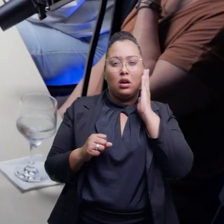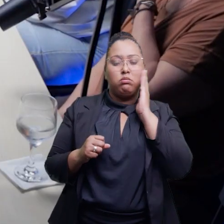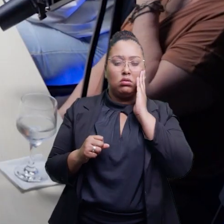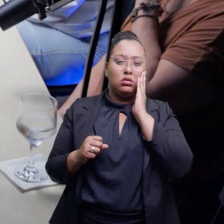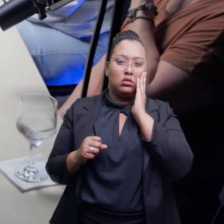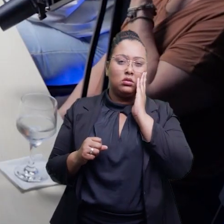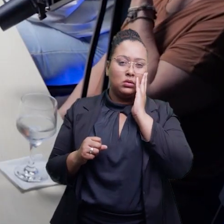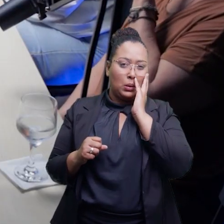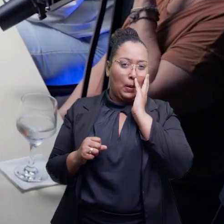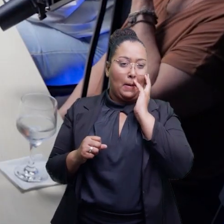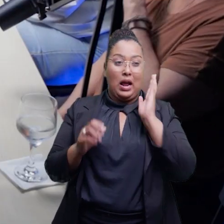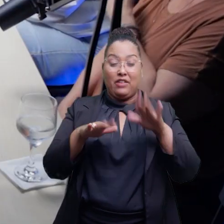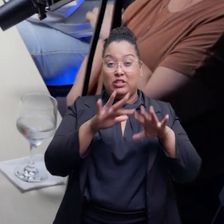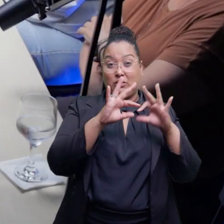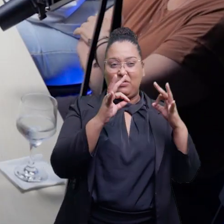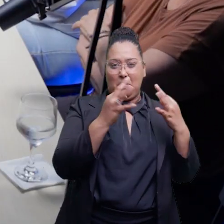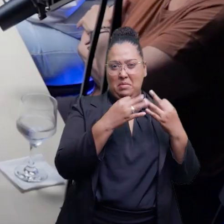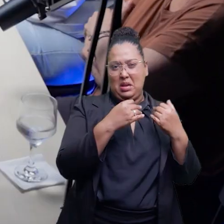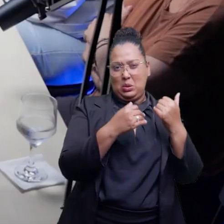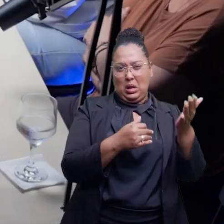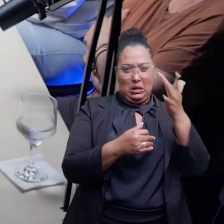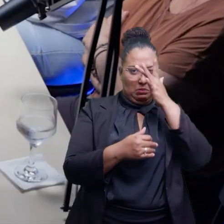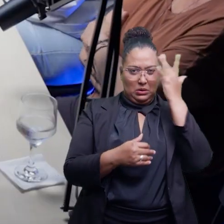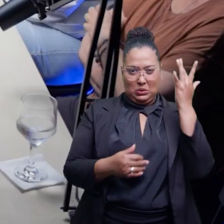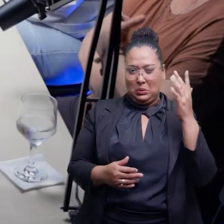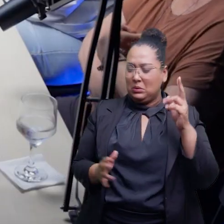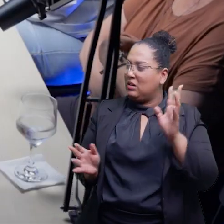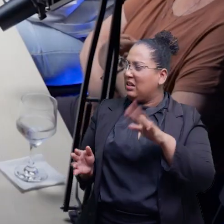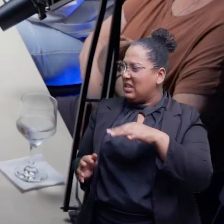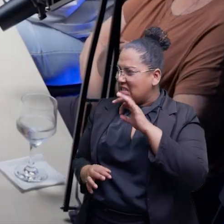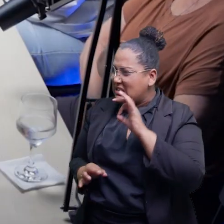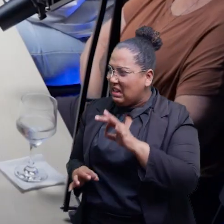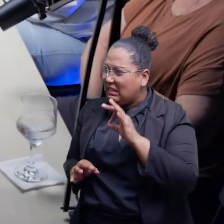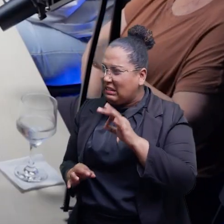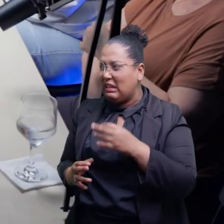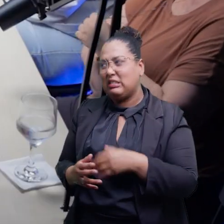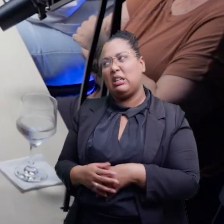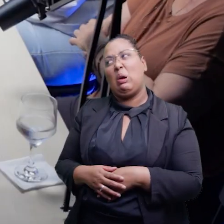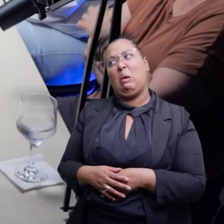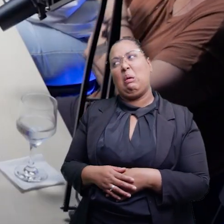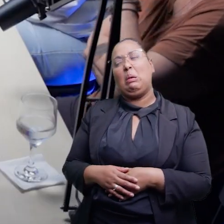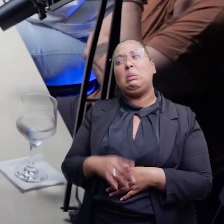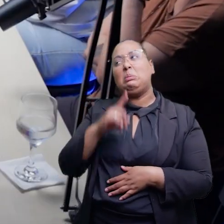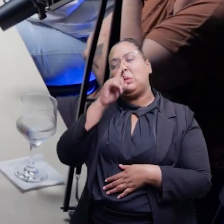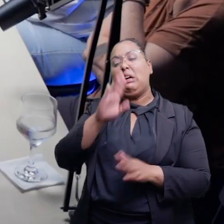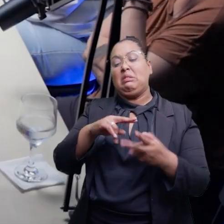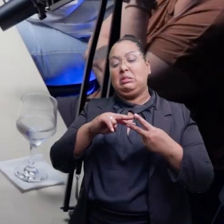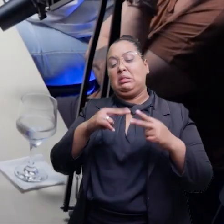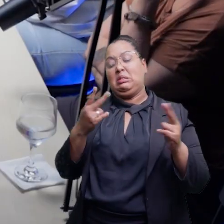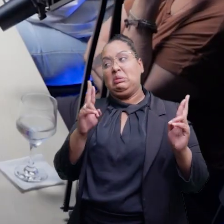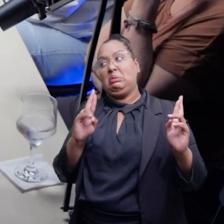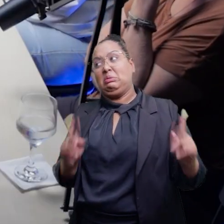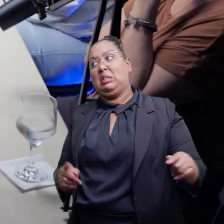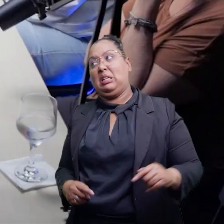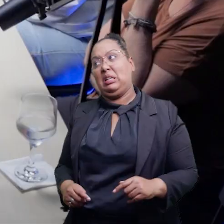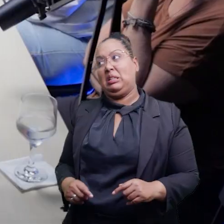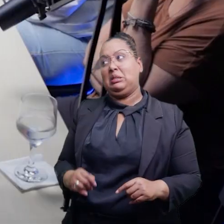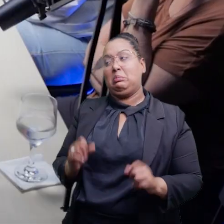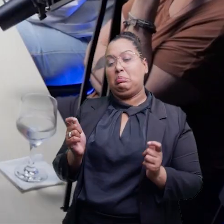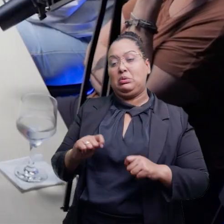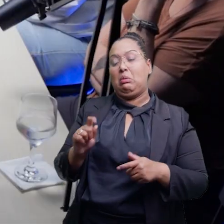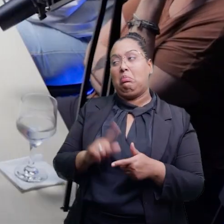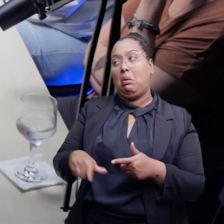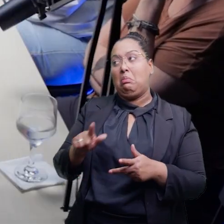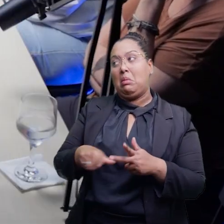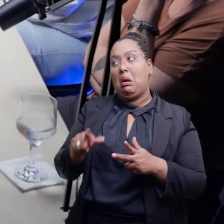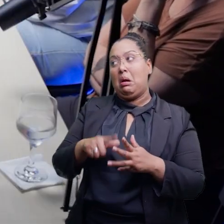próximo e tem às vezes uma liberdade, eu falo assim, nossa, você tem certeza? Mas pode vir com outra genética, pode ter um monte